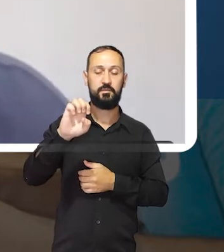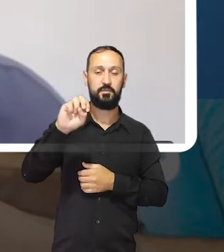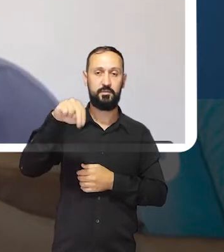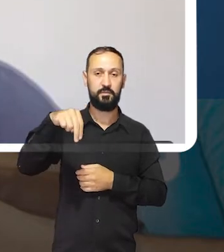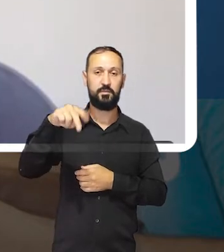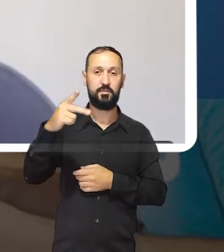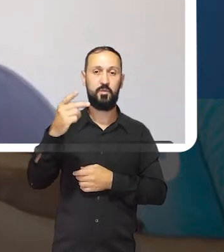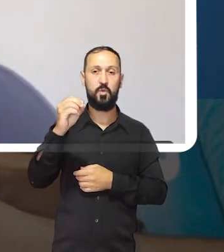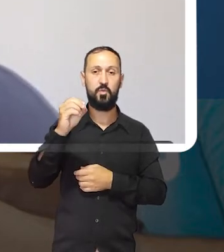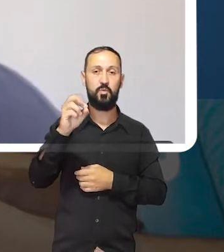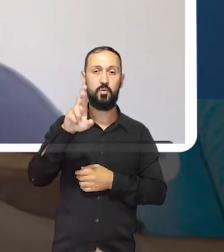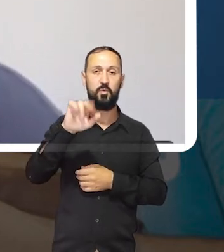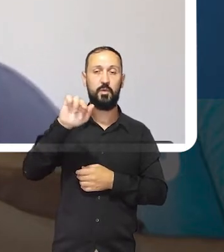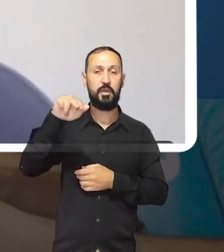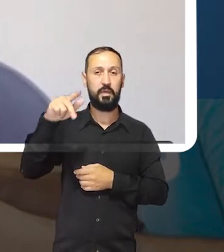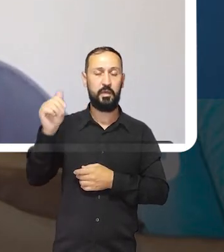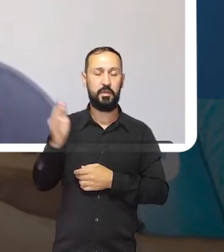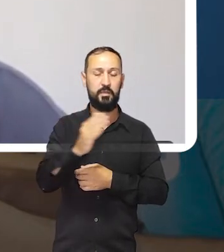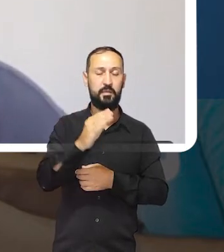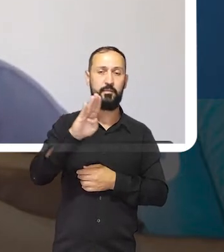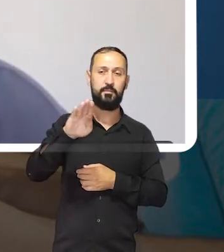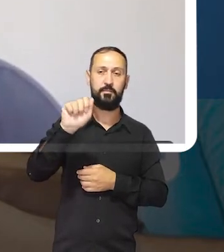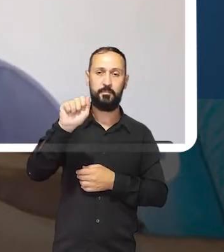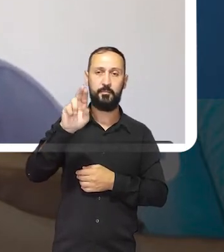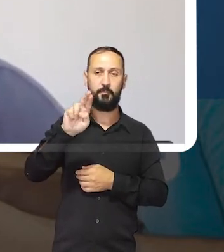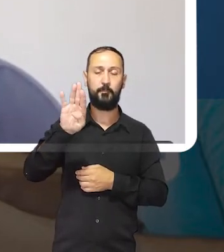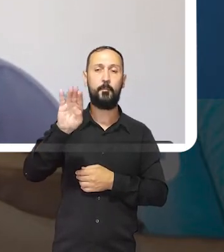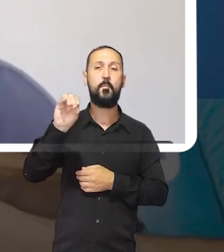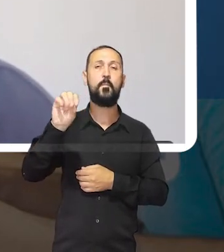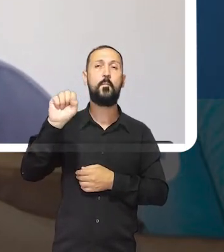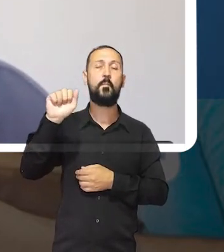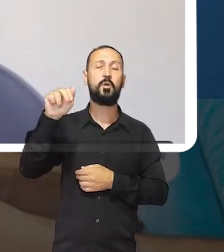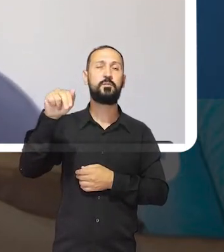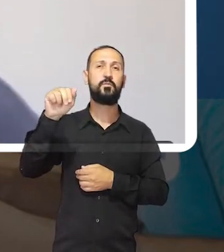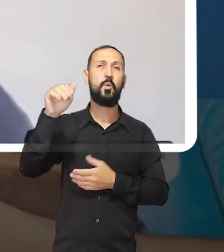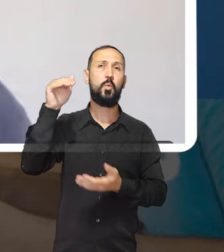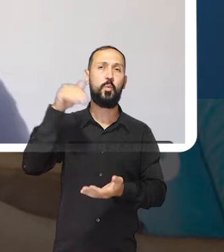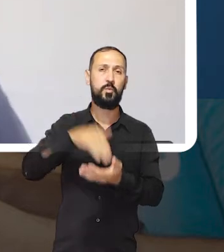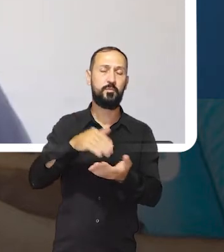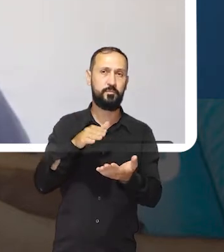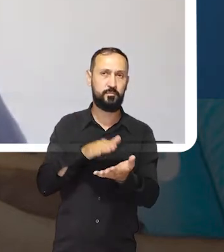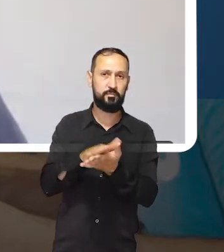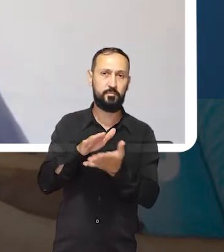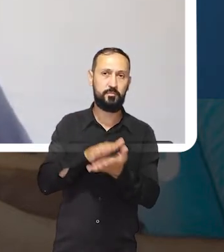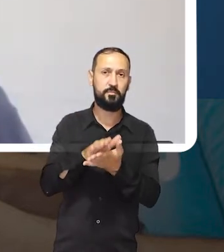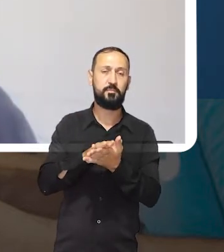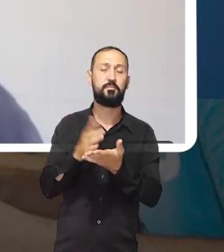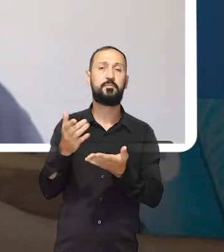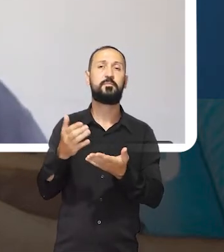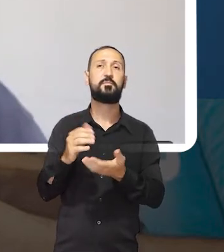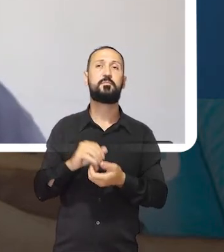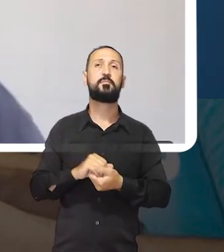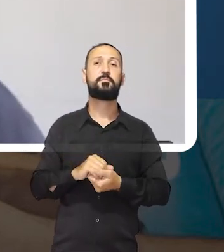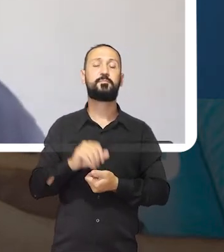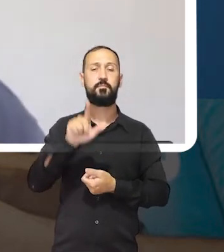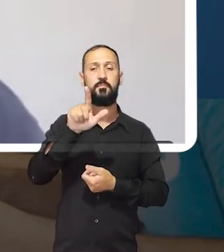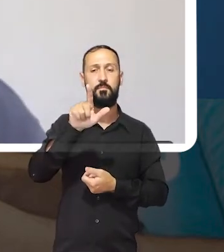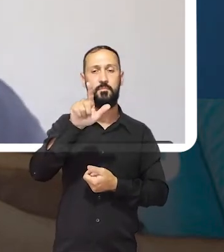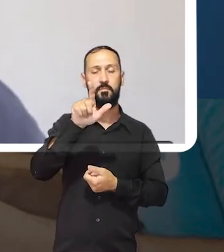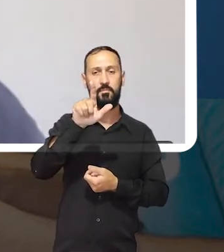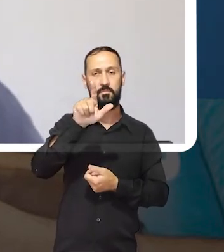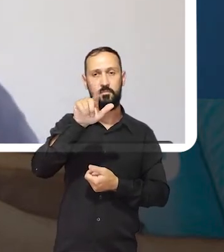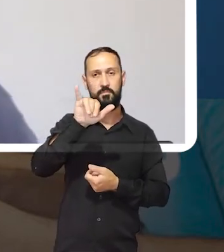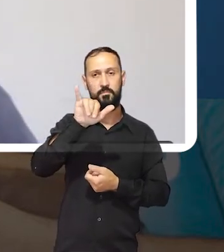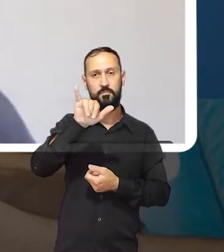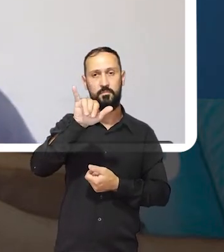Senhorinha Barbosa foi o penúltimo livro que nós publicamos pela editora